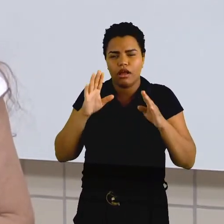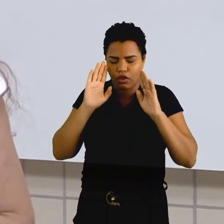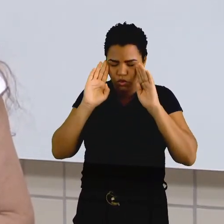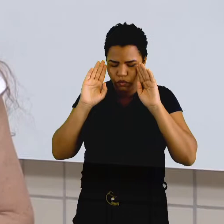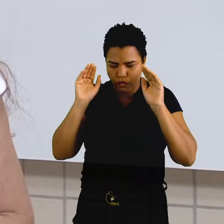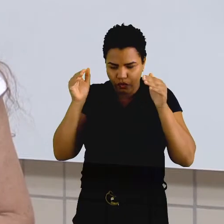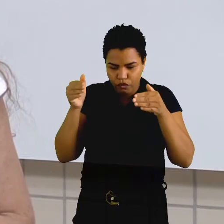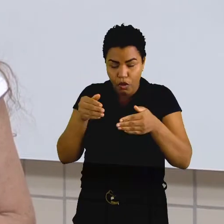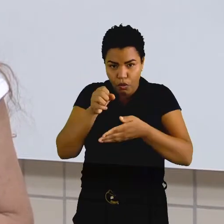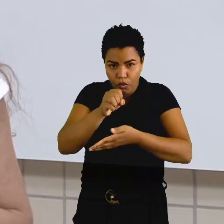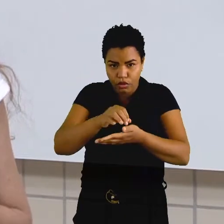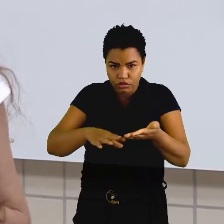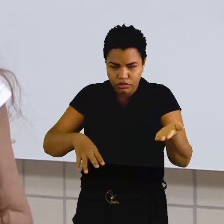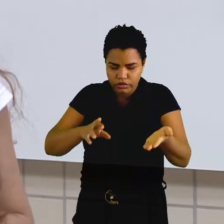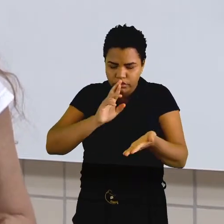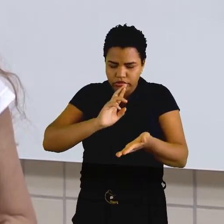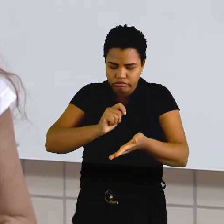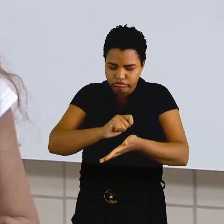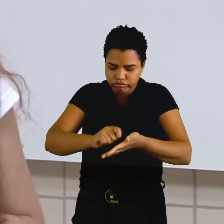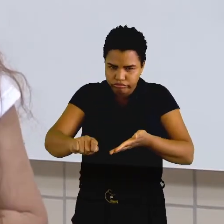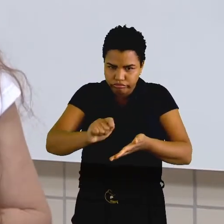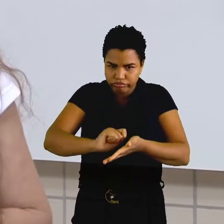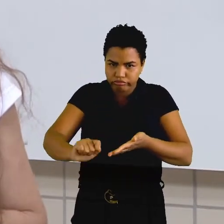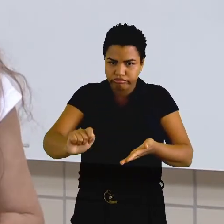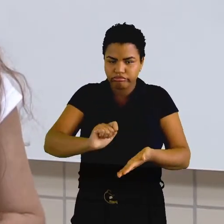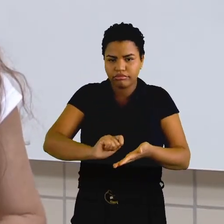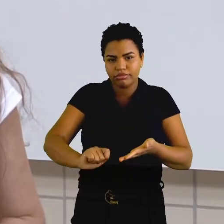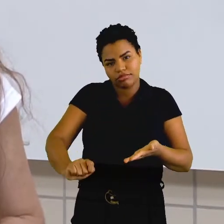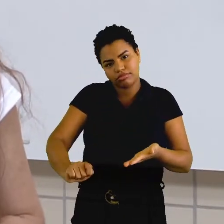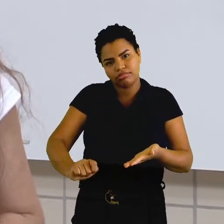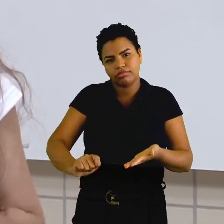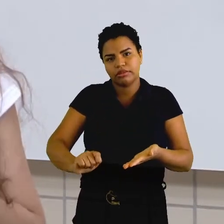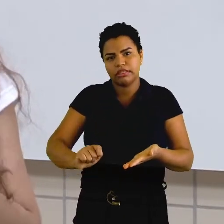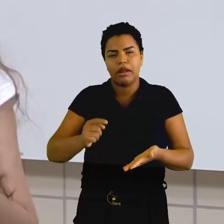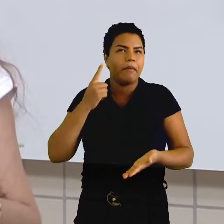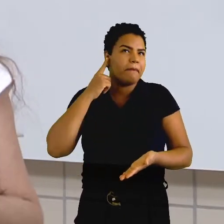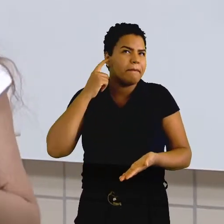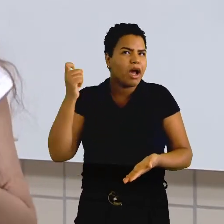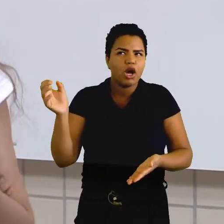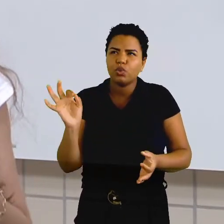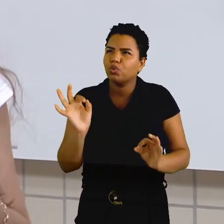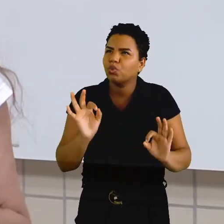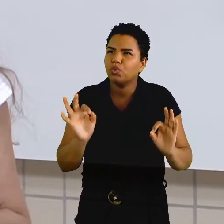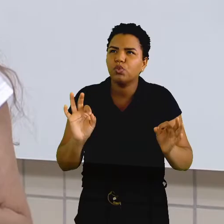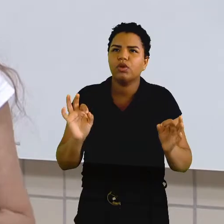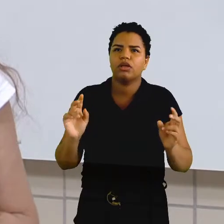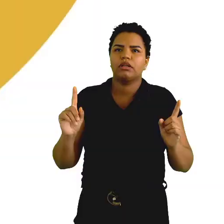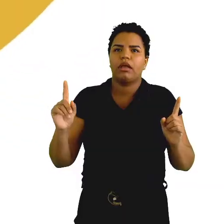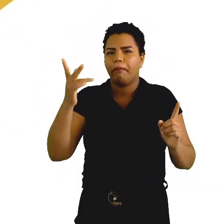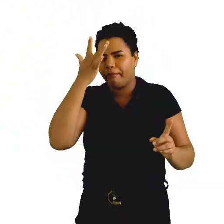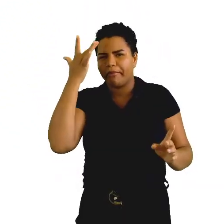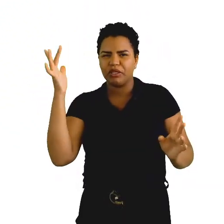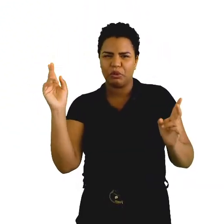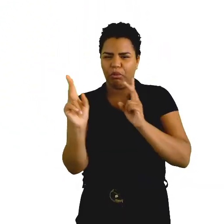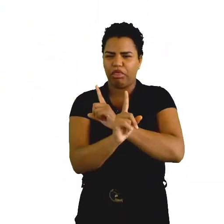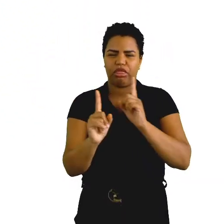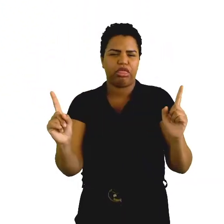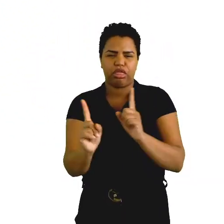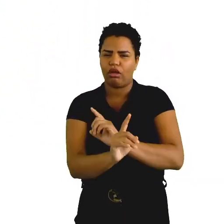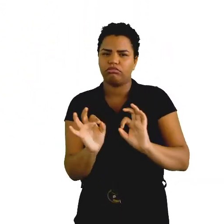você está escrevendo. De preferência, sem barulhos, sem movimentação de outras